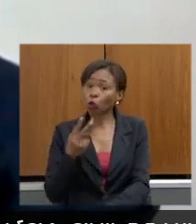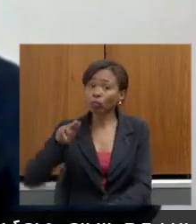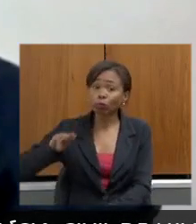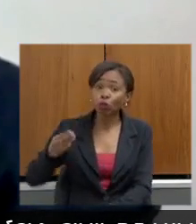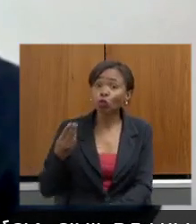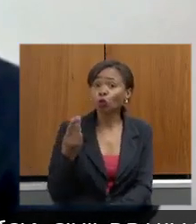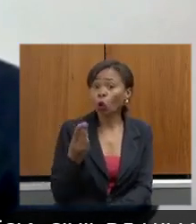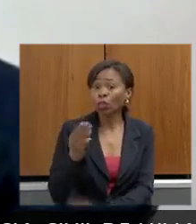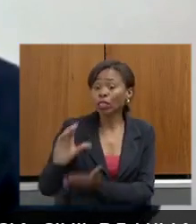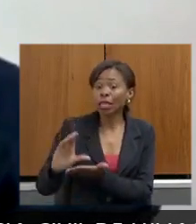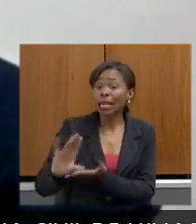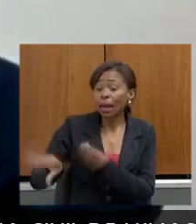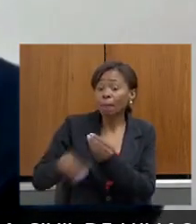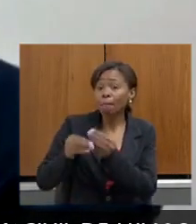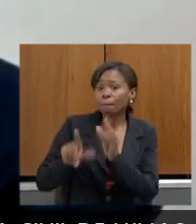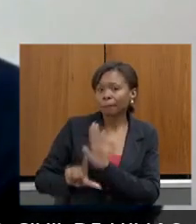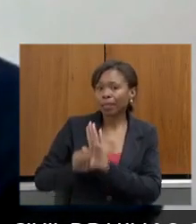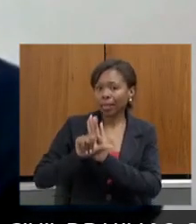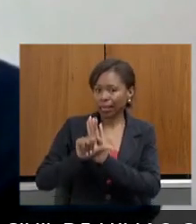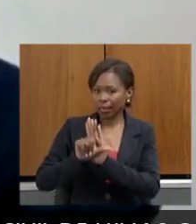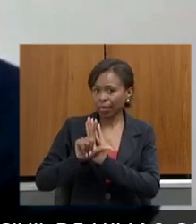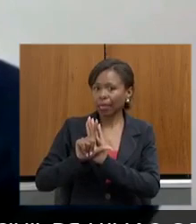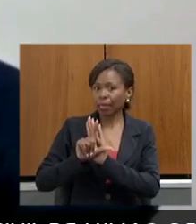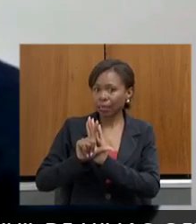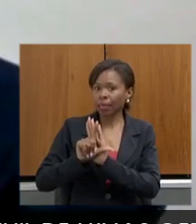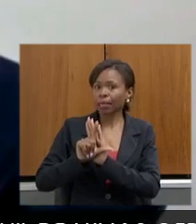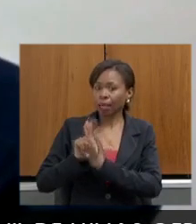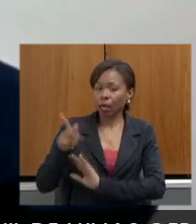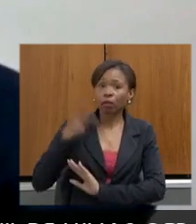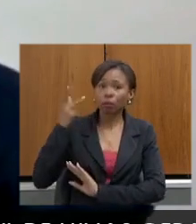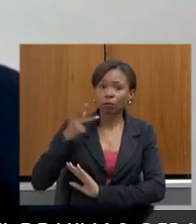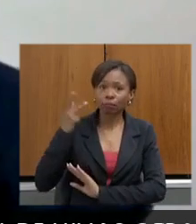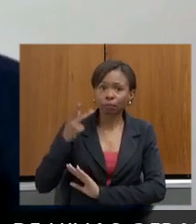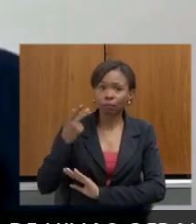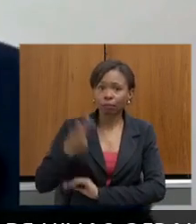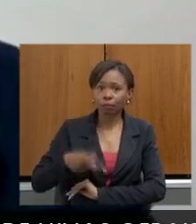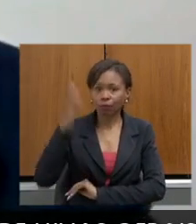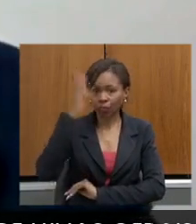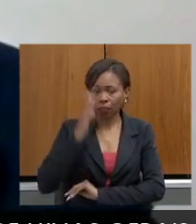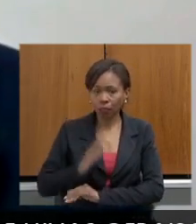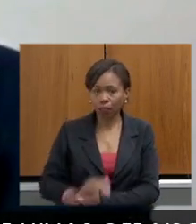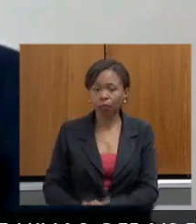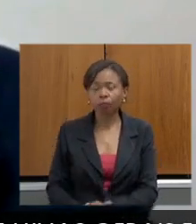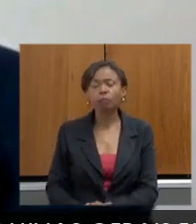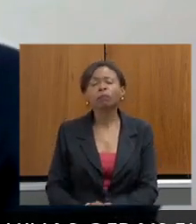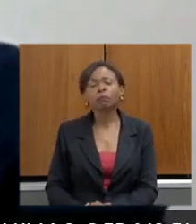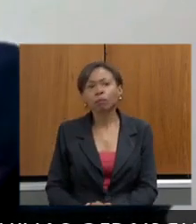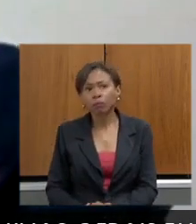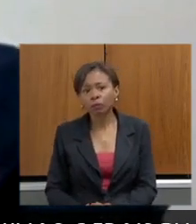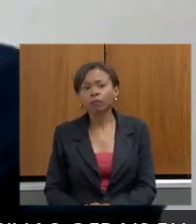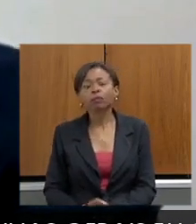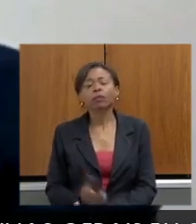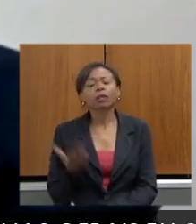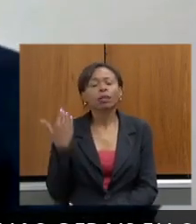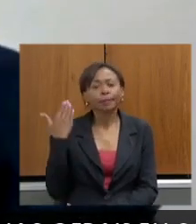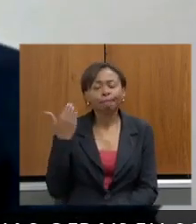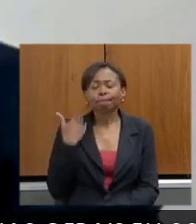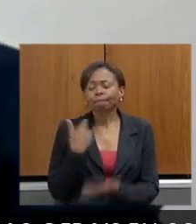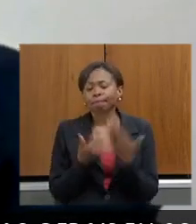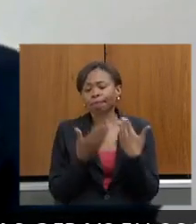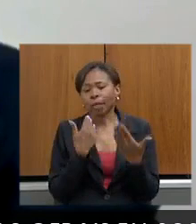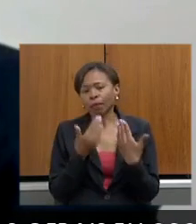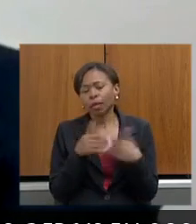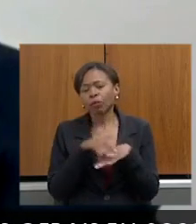de bancada em Brasília e vendas de plantas Oi irmã passamos longe